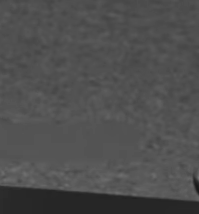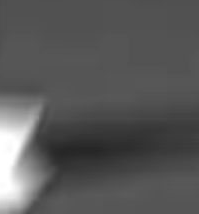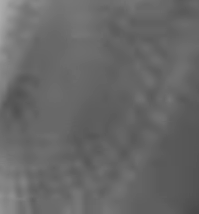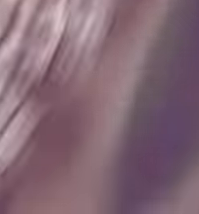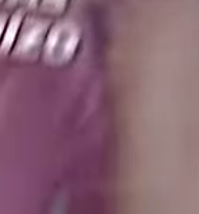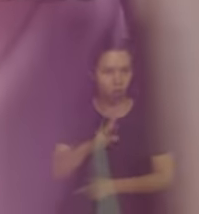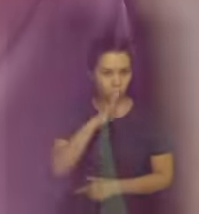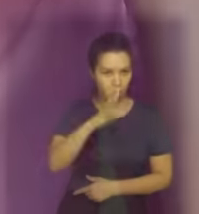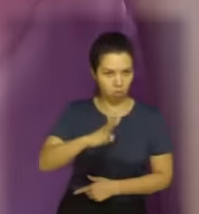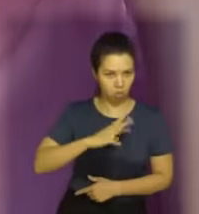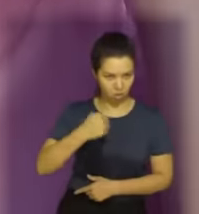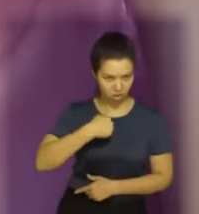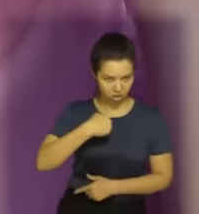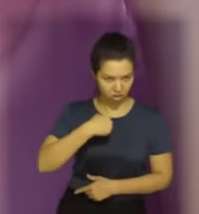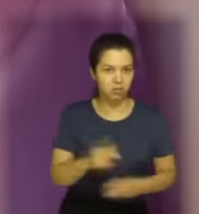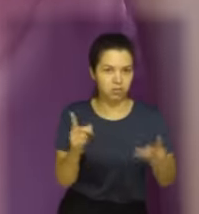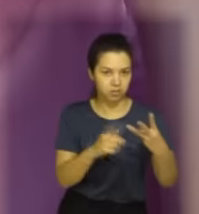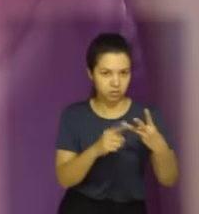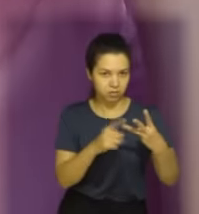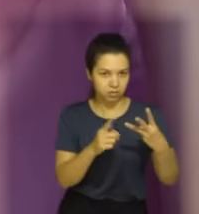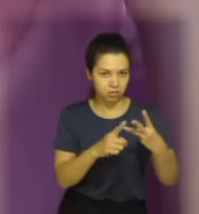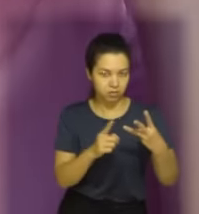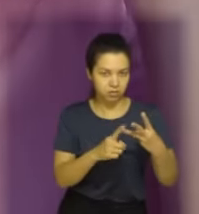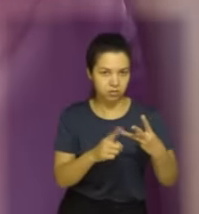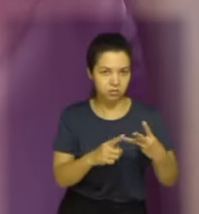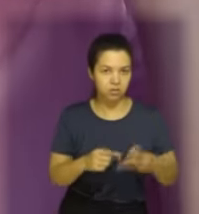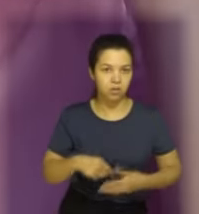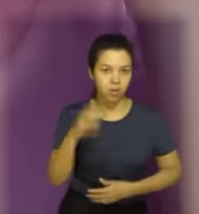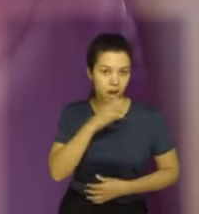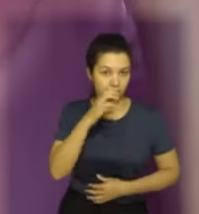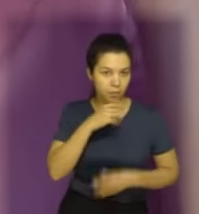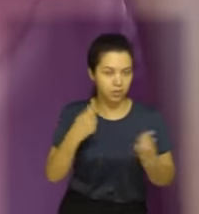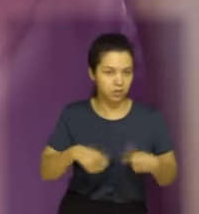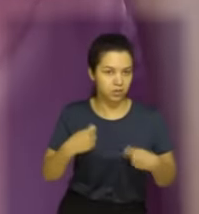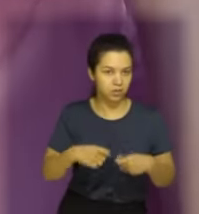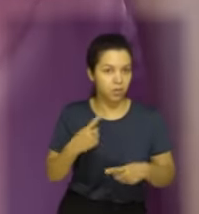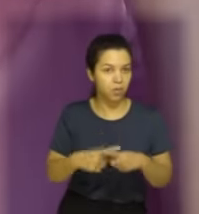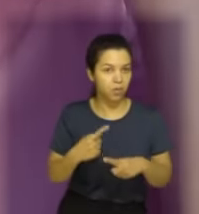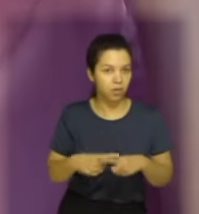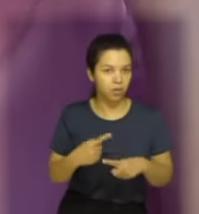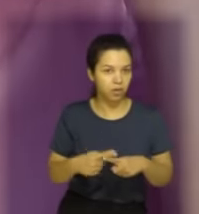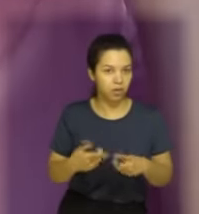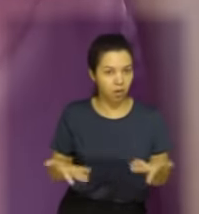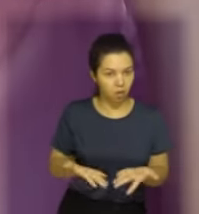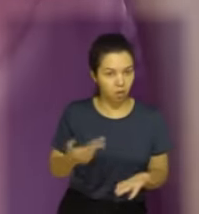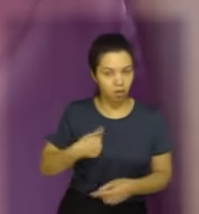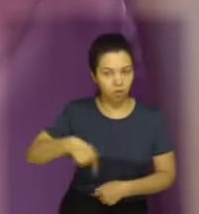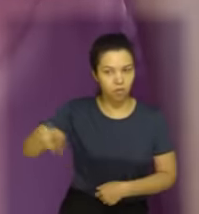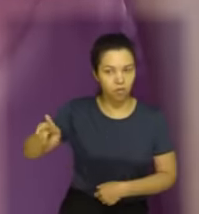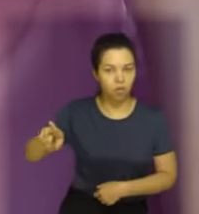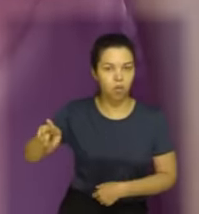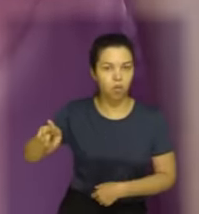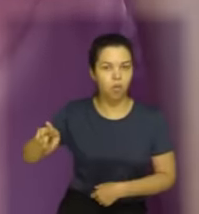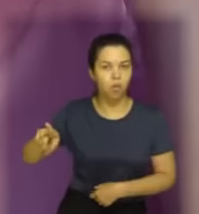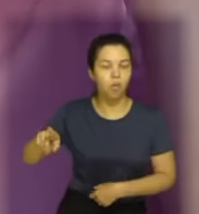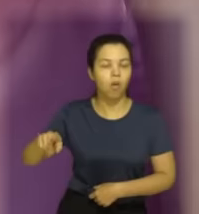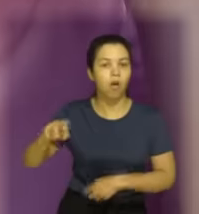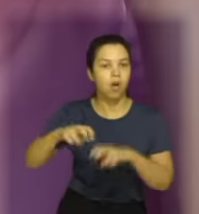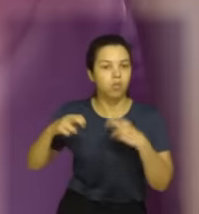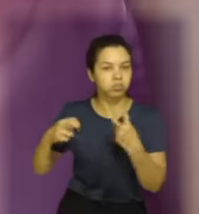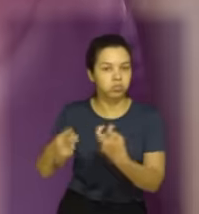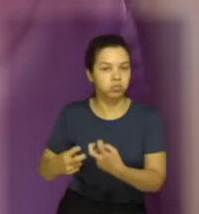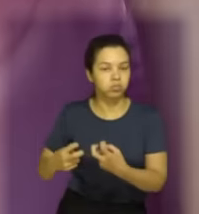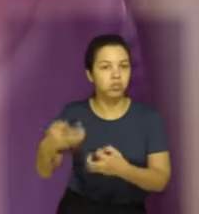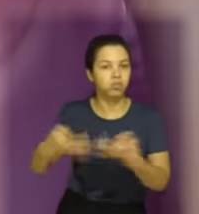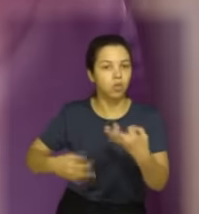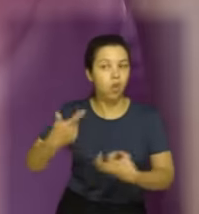Okay. Muito obrigada. Terceiro caso. Eu tenho que até me apressar aqui, senhor presidente, porque daqui eu vou direto para uma audiência, a primeira audiência de um